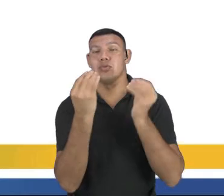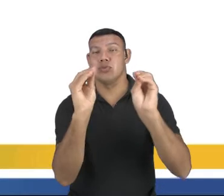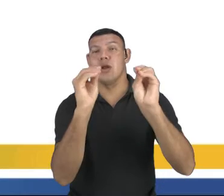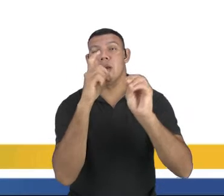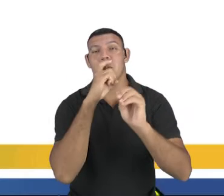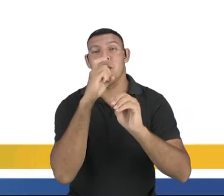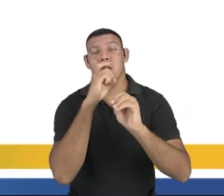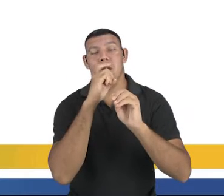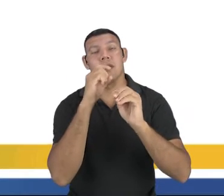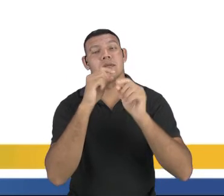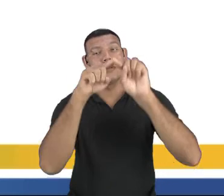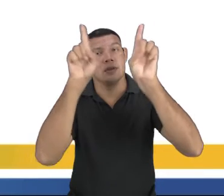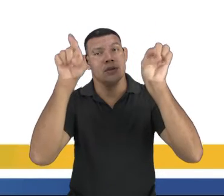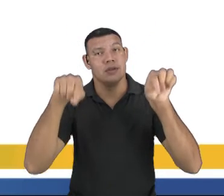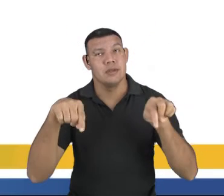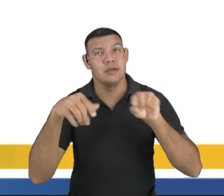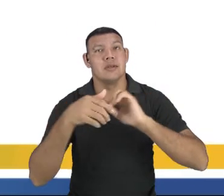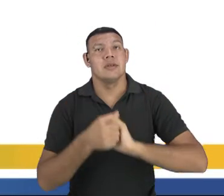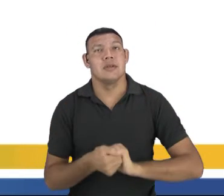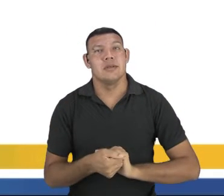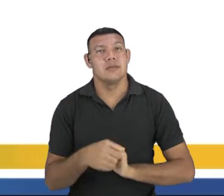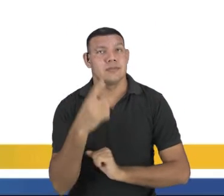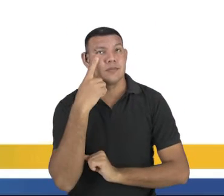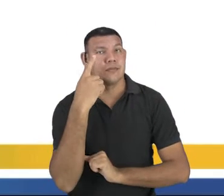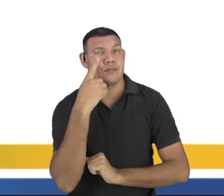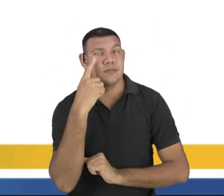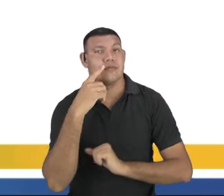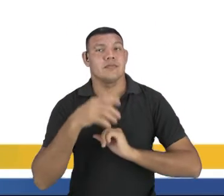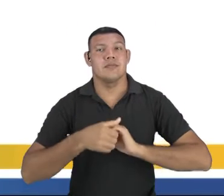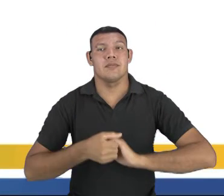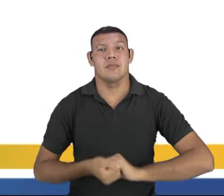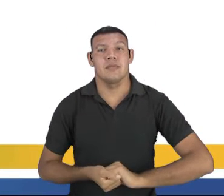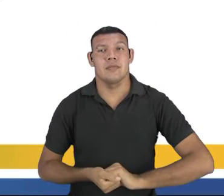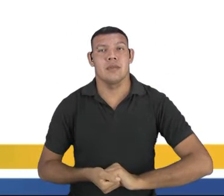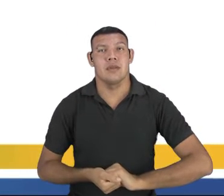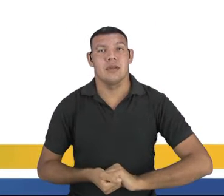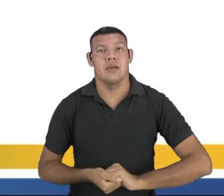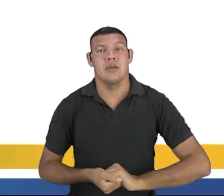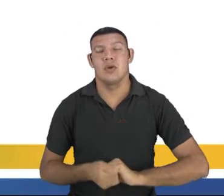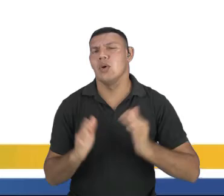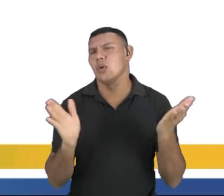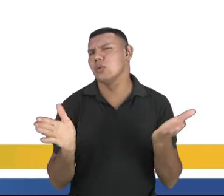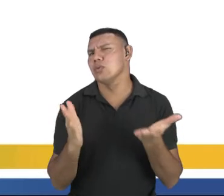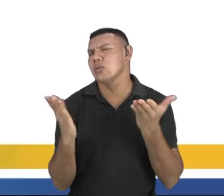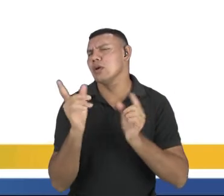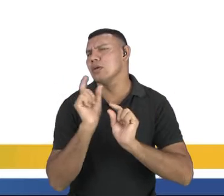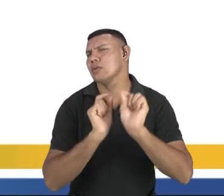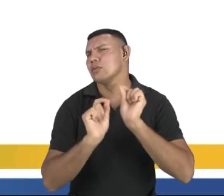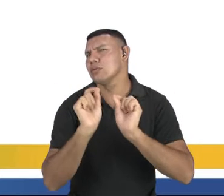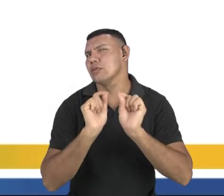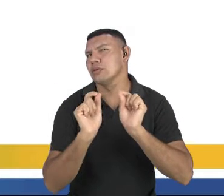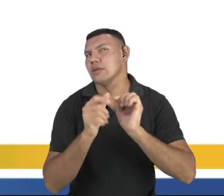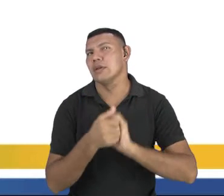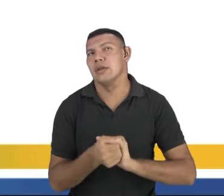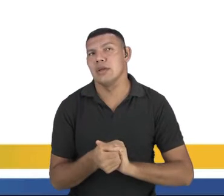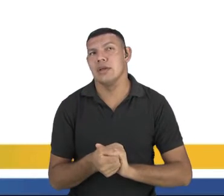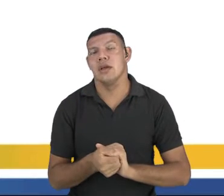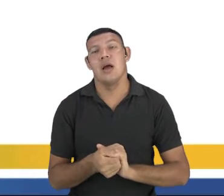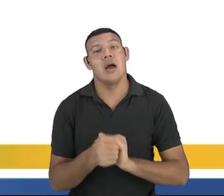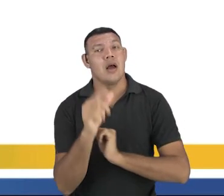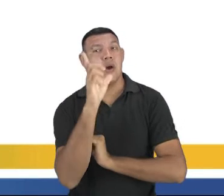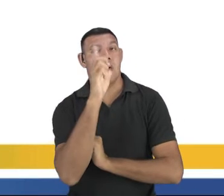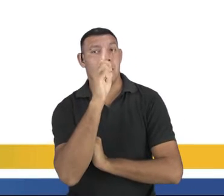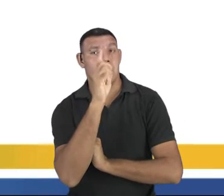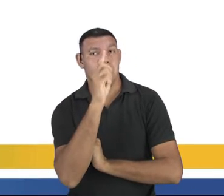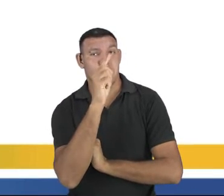aí, eu coloquei para vocês aqui, né, o motivo de isso acontecer. Então, a